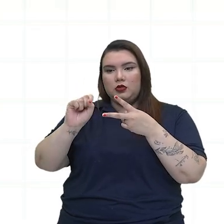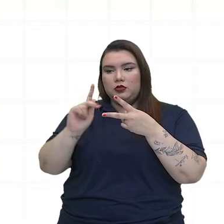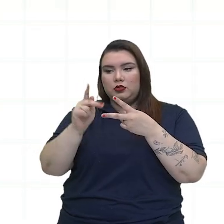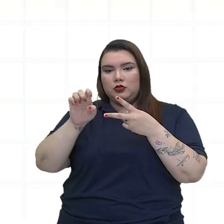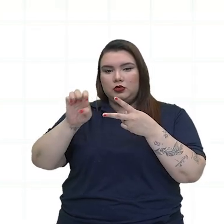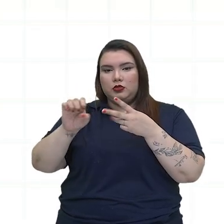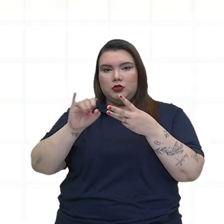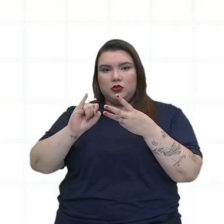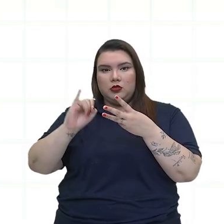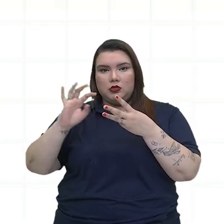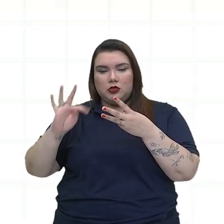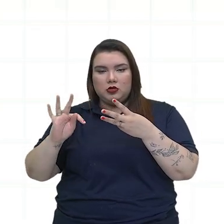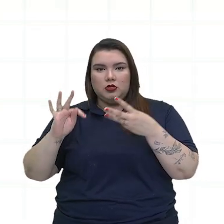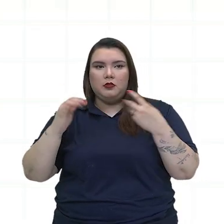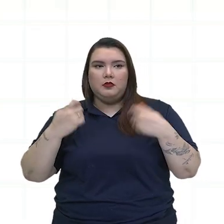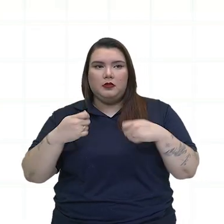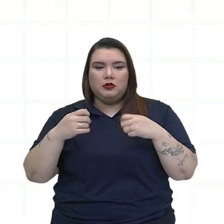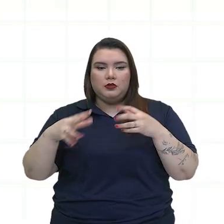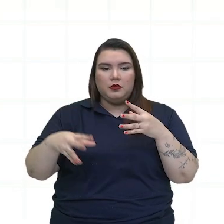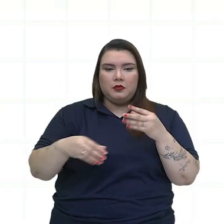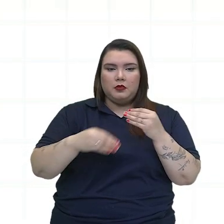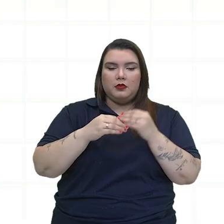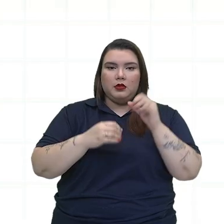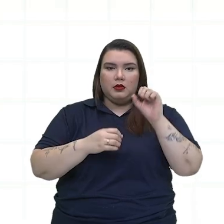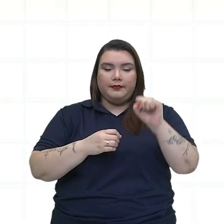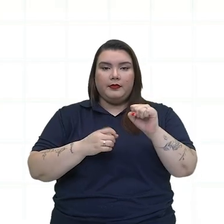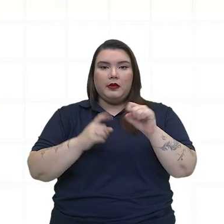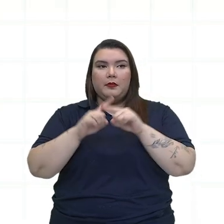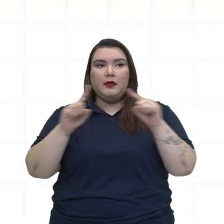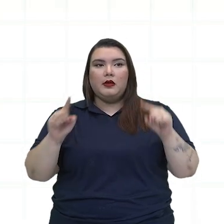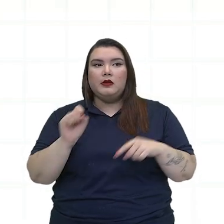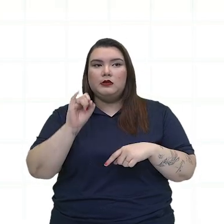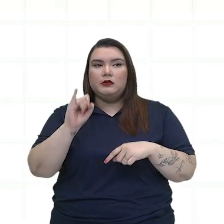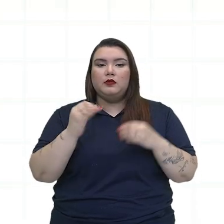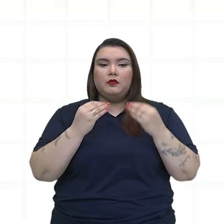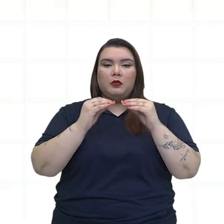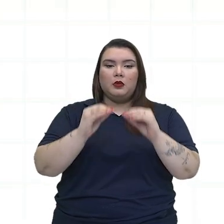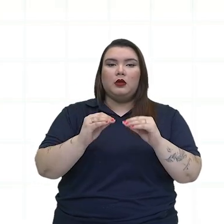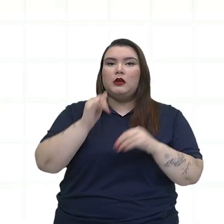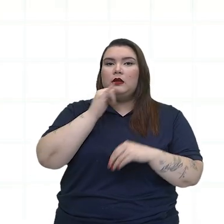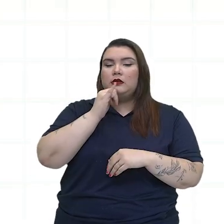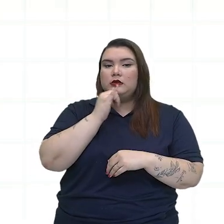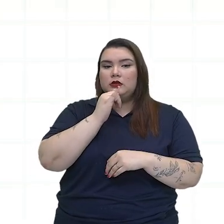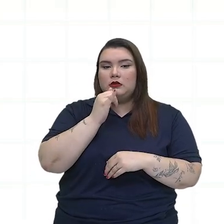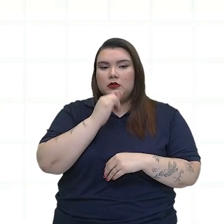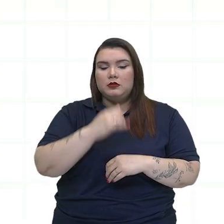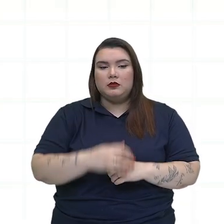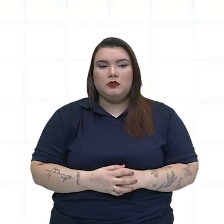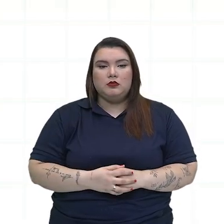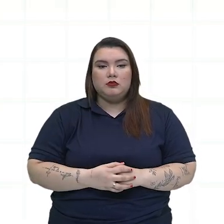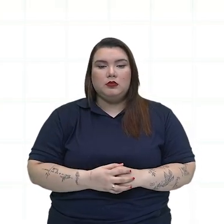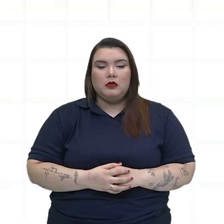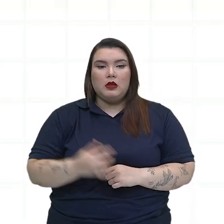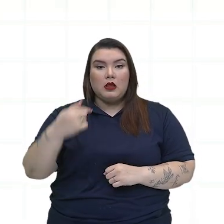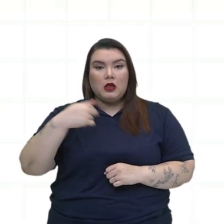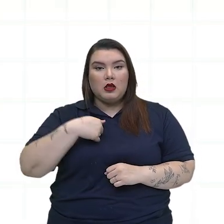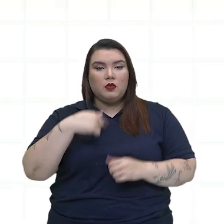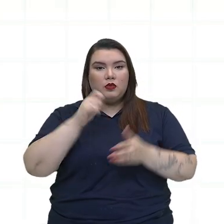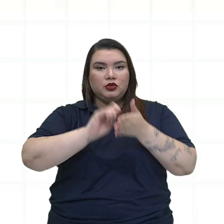S, ok? Se fosse assim, eu escrevo carta para os meus amigos, ia ficar I